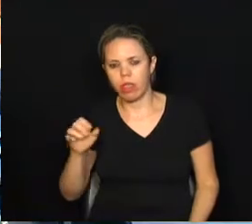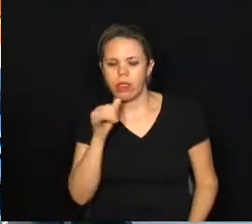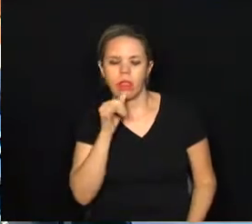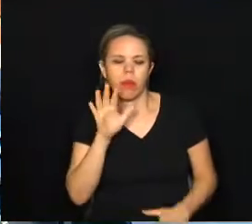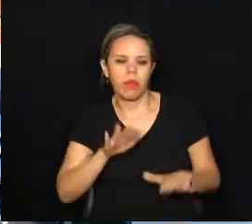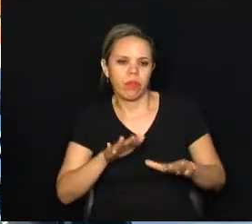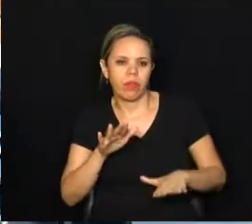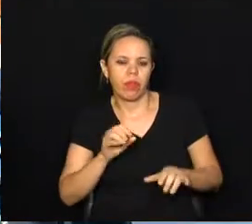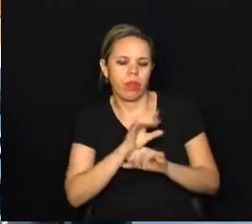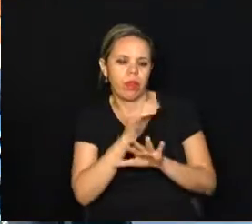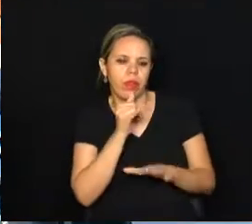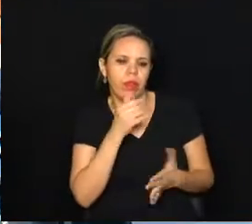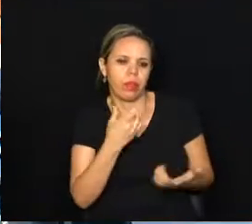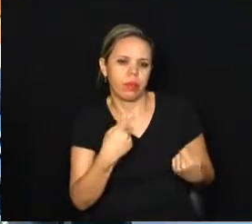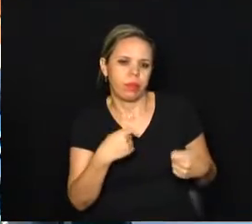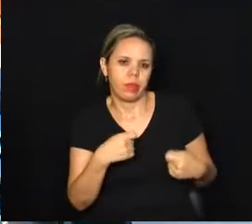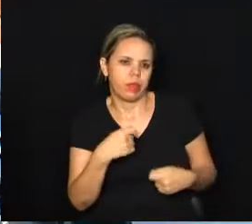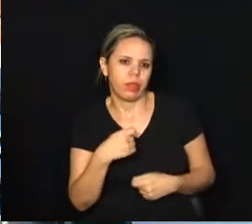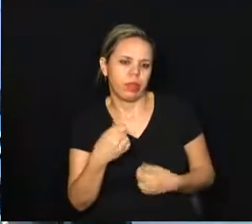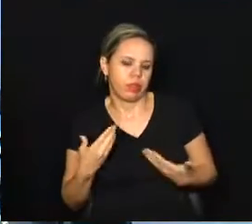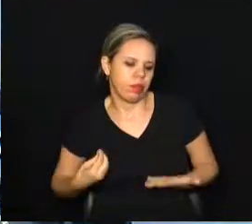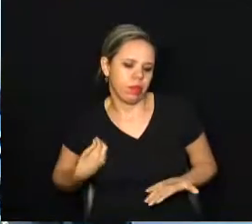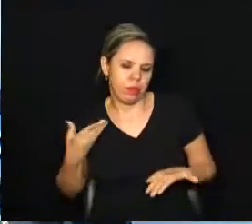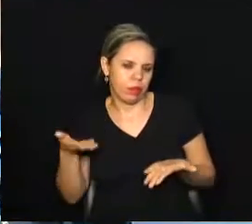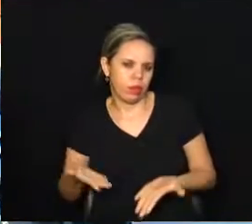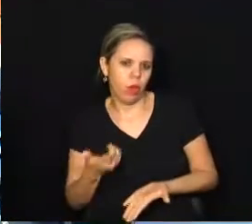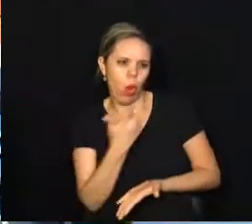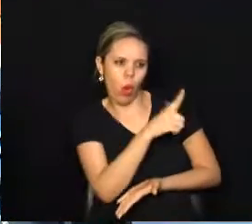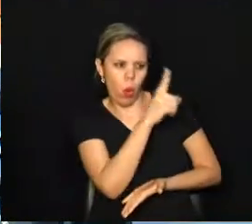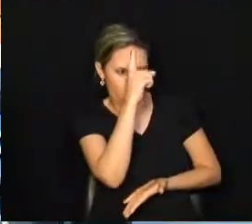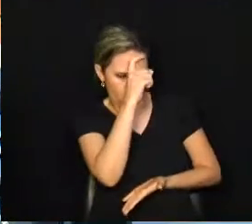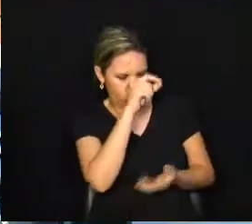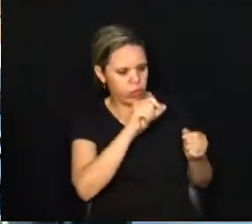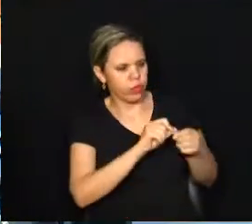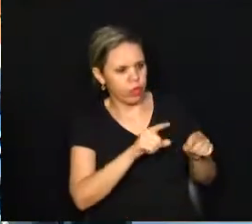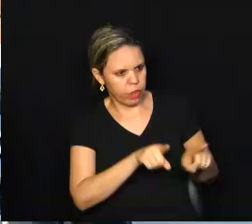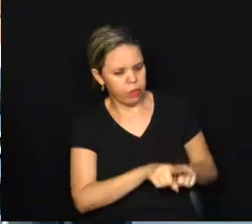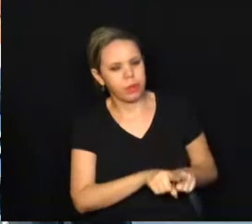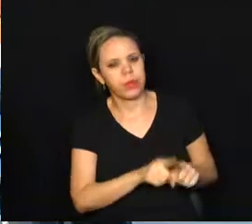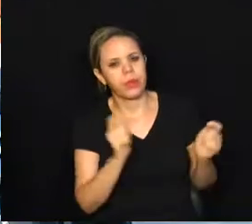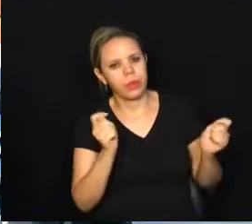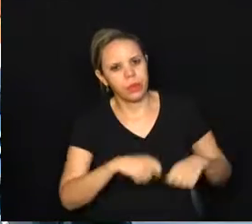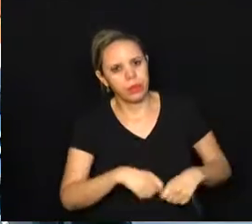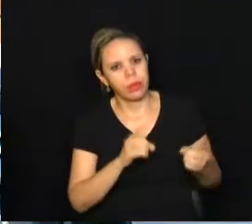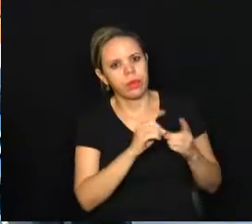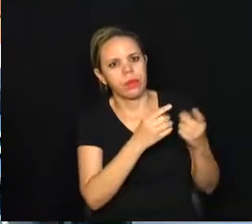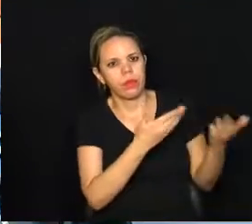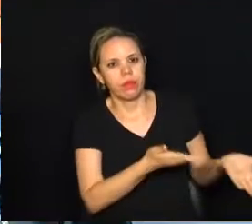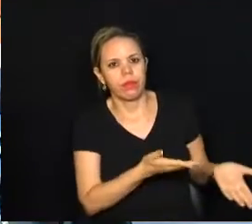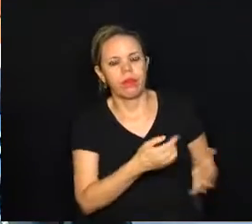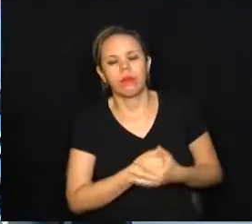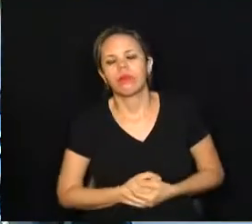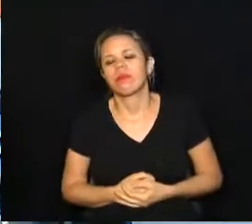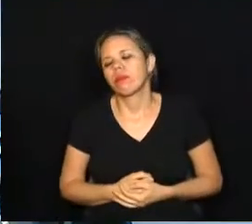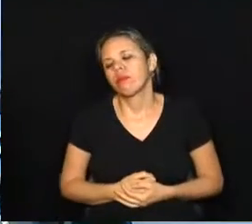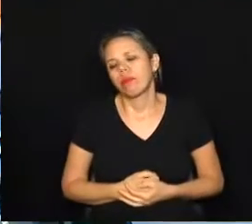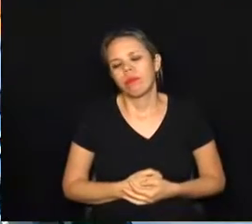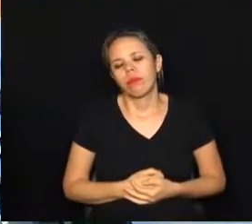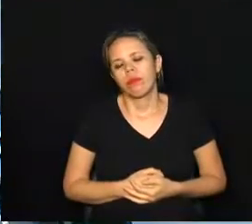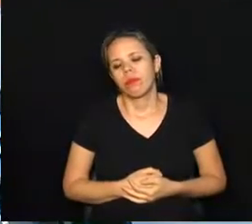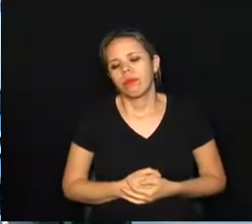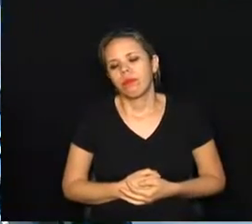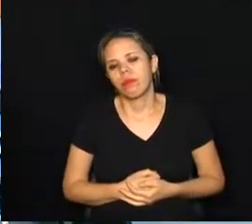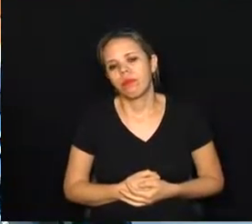Ele não necessariamente precisaria estar aqui, outros hospitais teriam capacidade de fazer. Então,